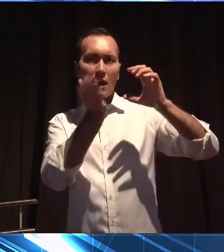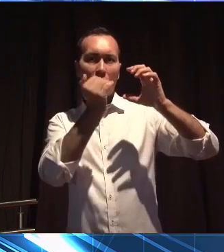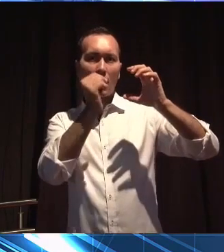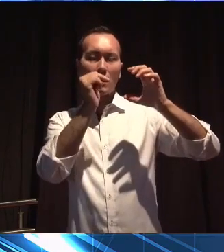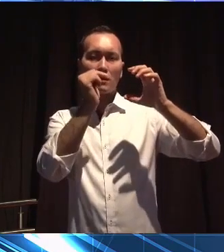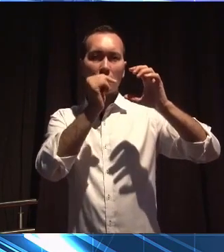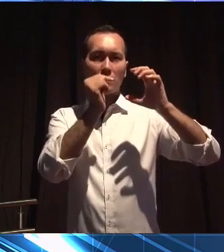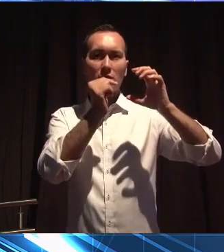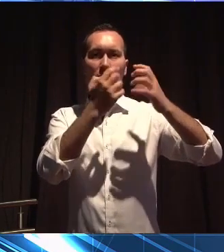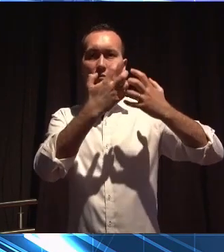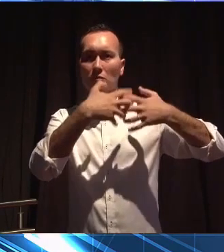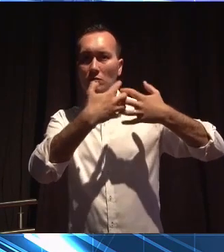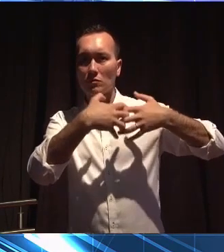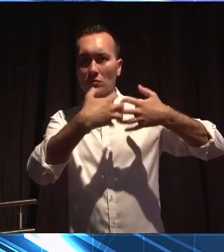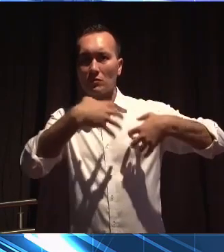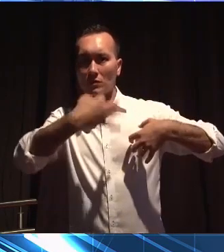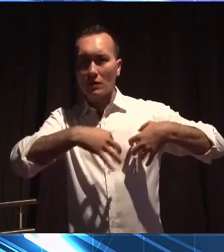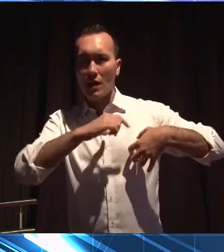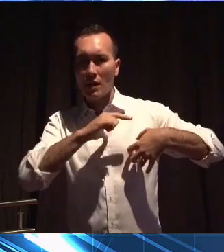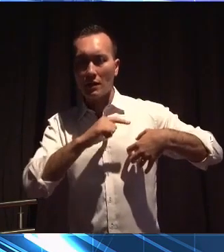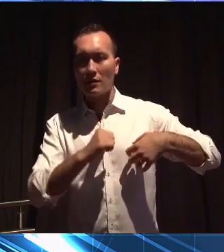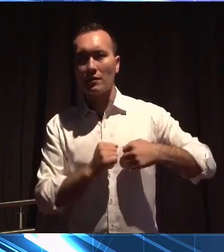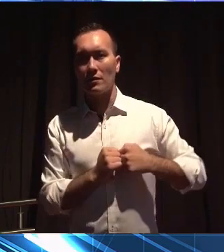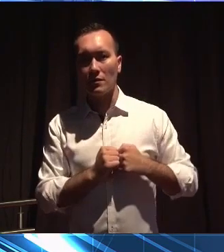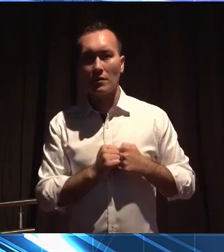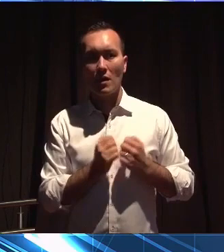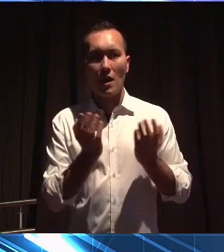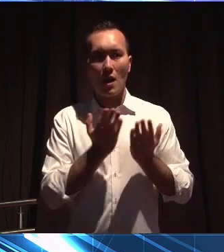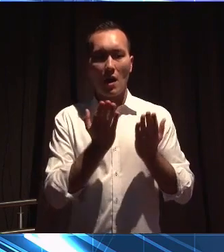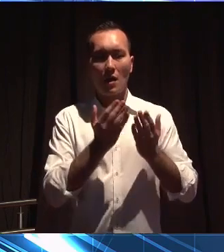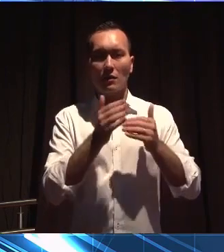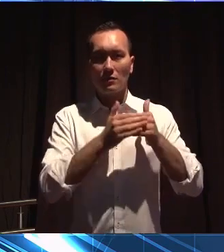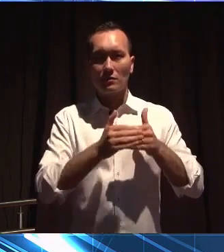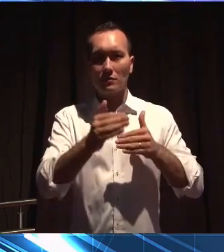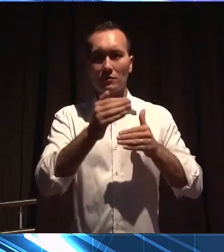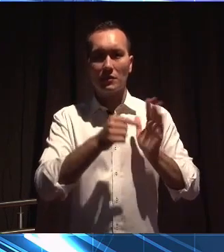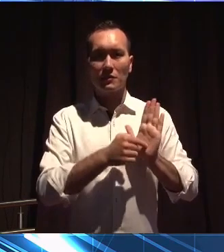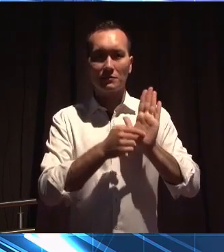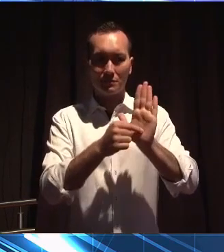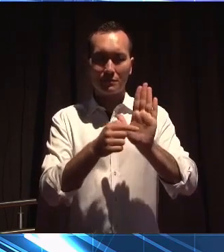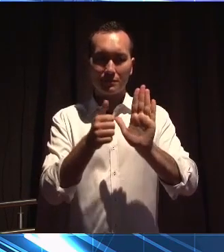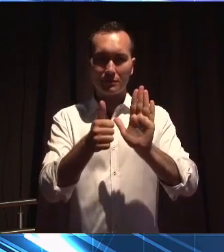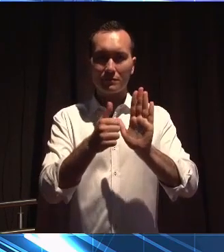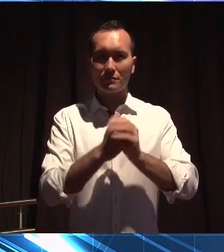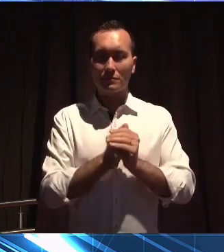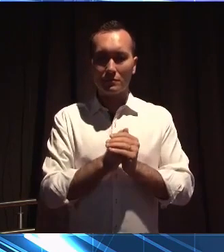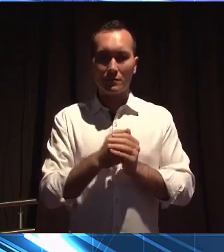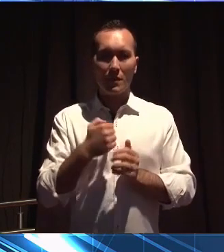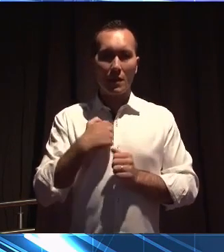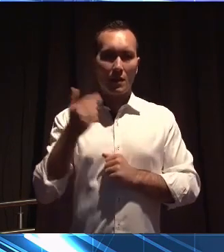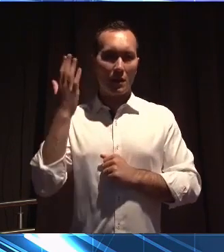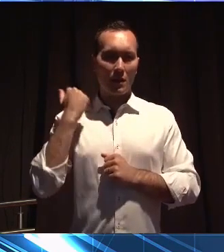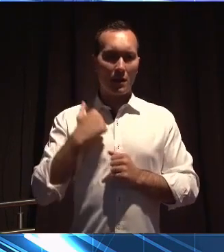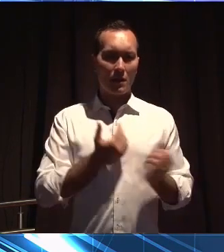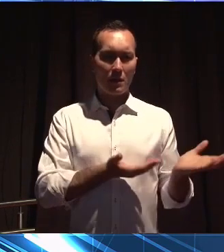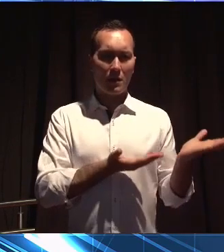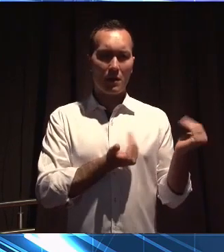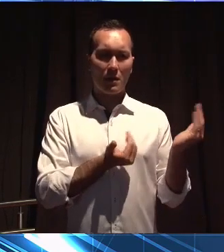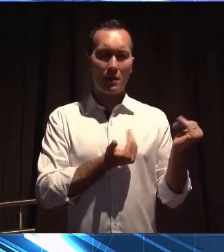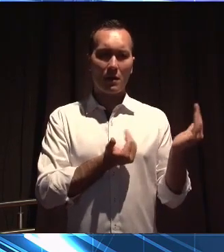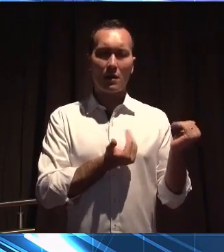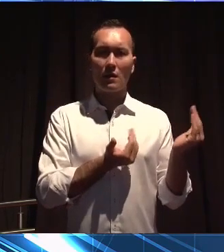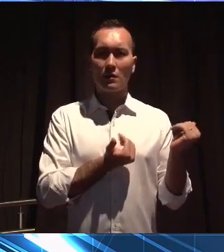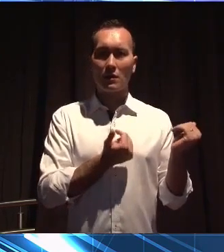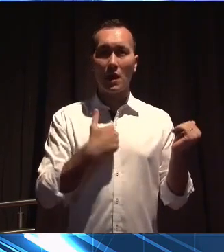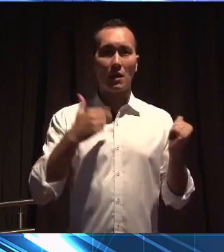tuas ondas cerebrais. Tu está ali. Vou trazer um exemplo meu nesse caso. Então, por exemplo, quando eu era adolescente, eu tive uma crise convulsiva durante um